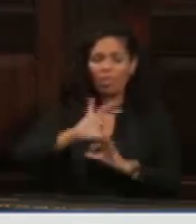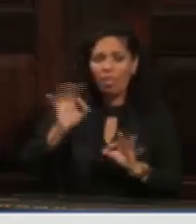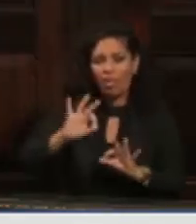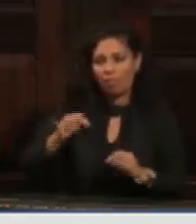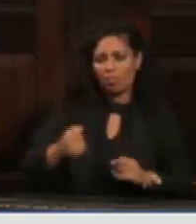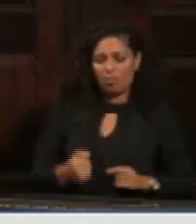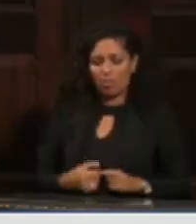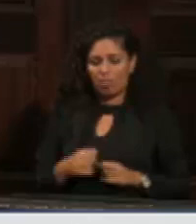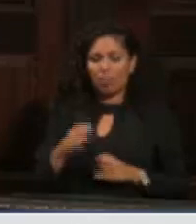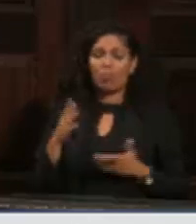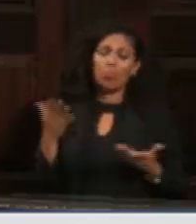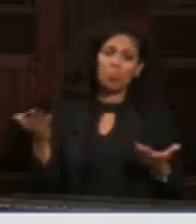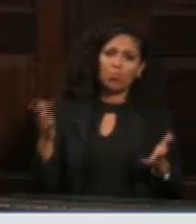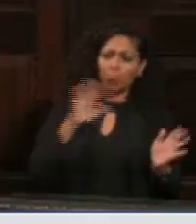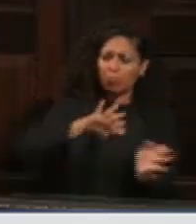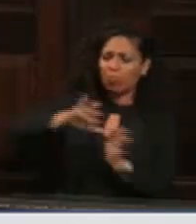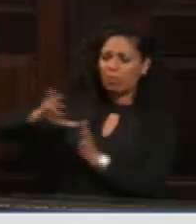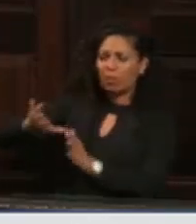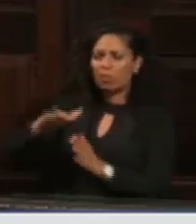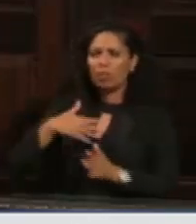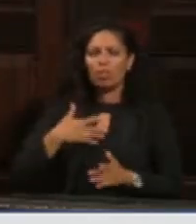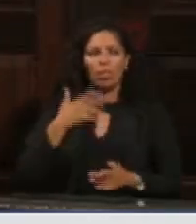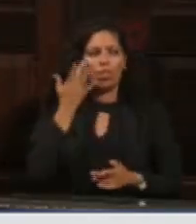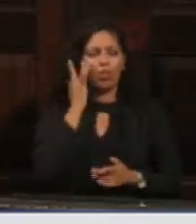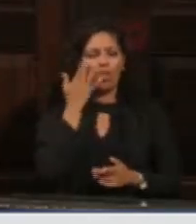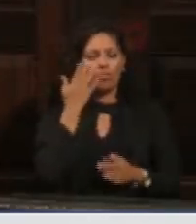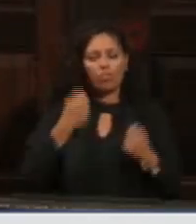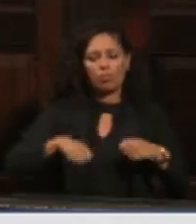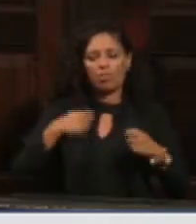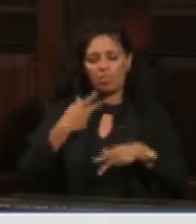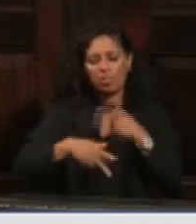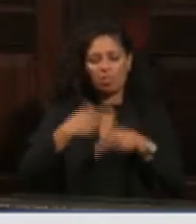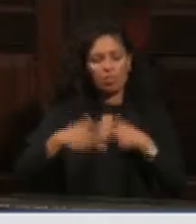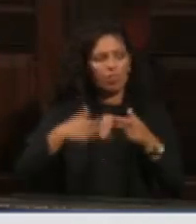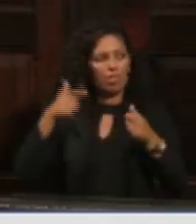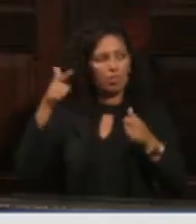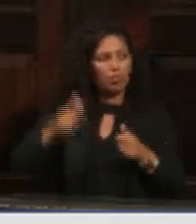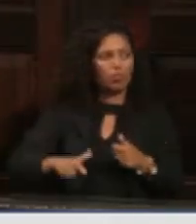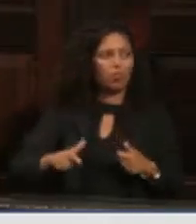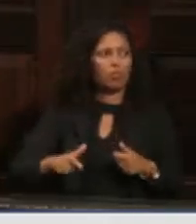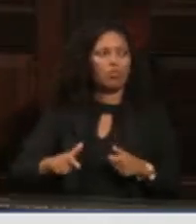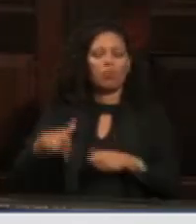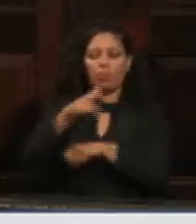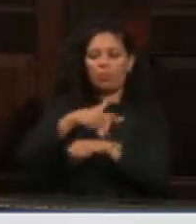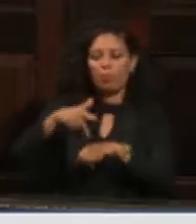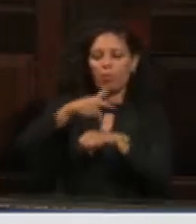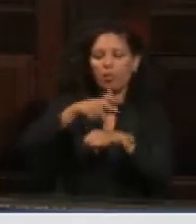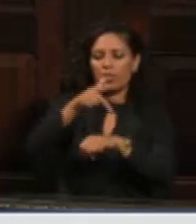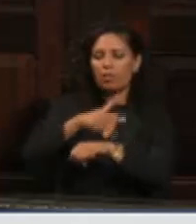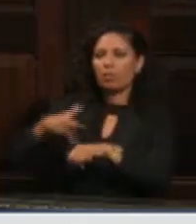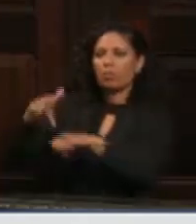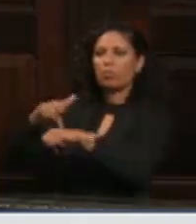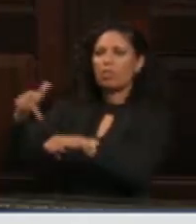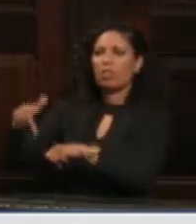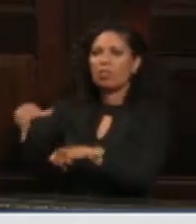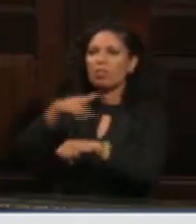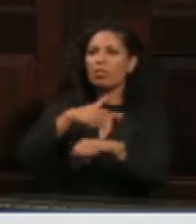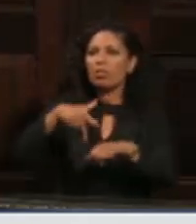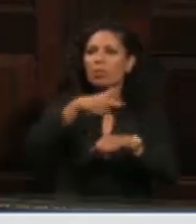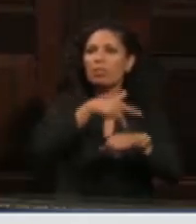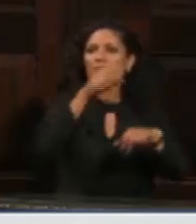de versões, né, eu acho que é preciso reafirmar a autodeterminação dos povos, e no que me diz respeito, eu quero